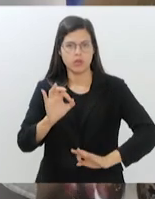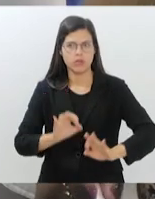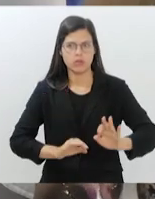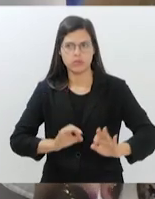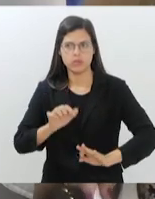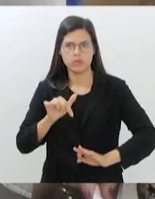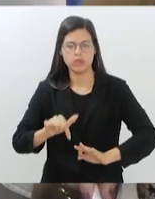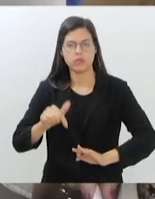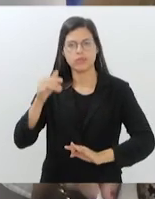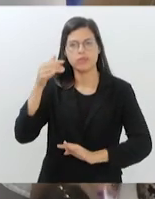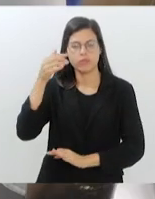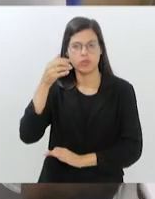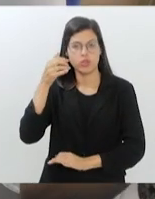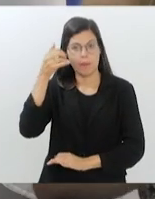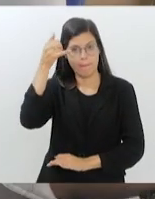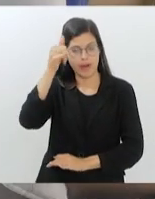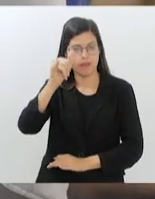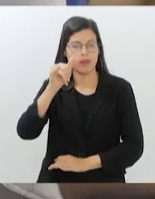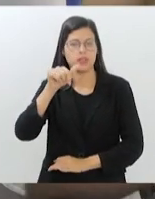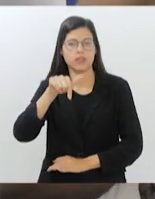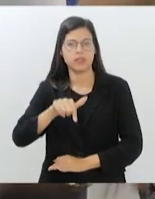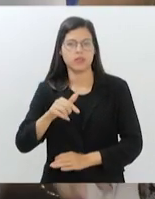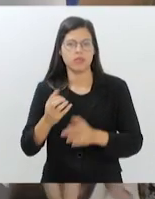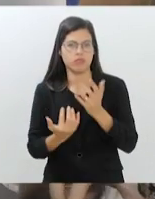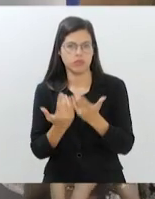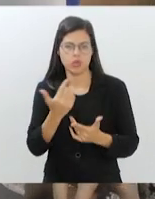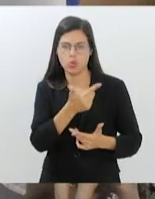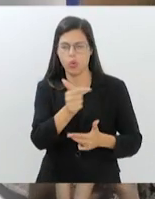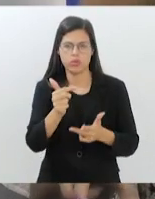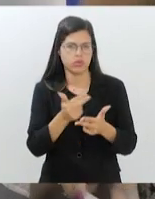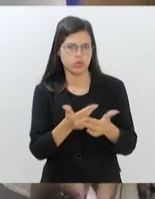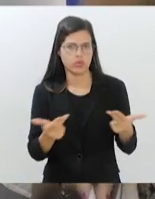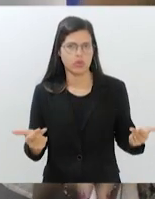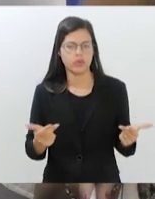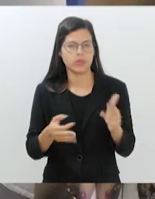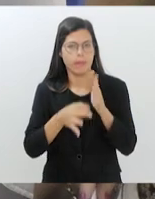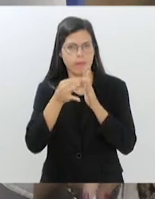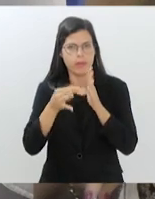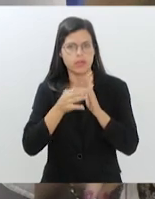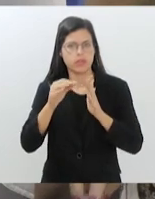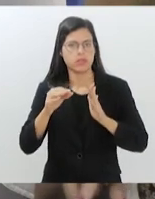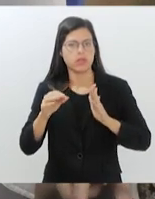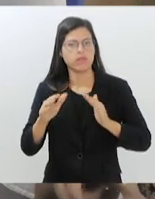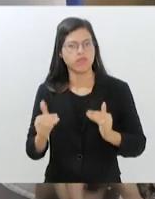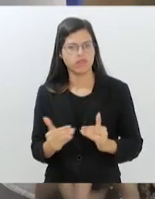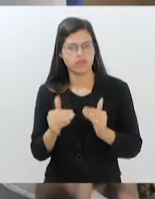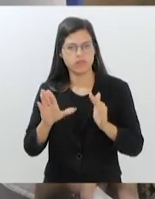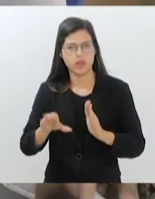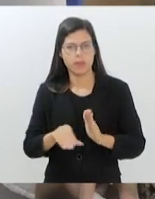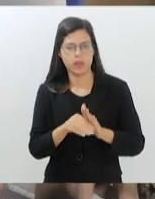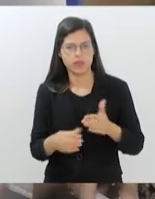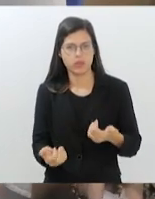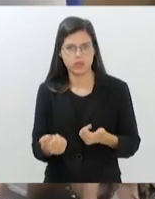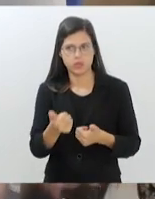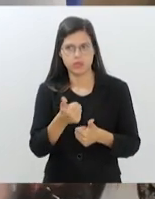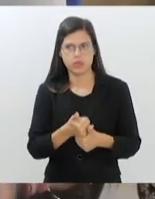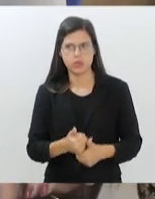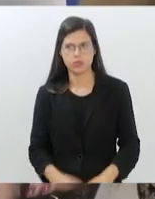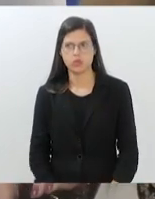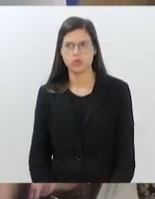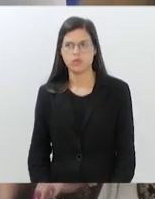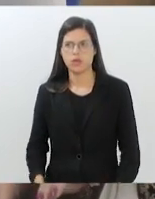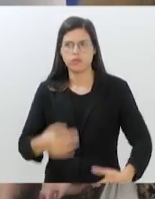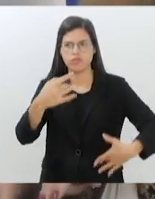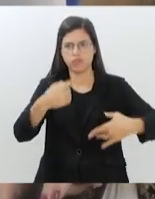de prevenção e combate a incêndios florestais e da outras providências o parecer favorável às emendas concluindo por substitutivo